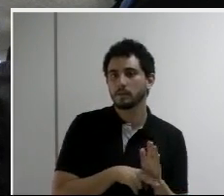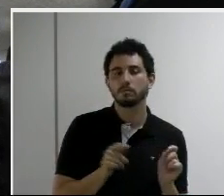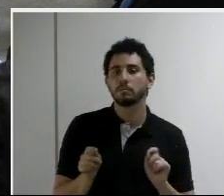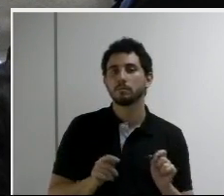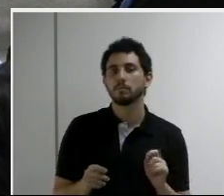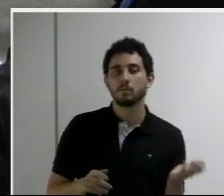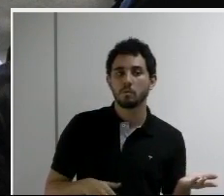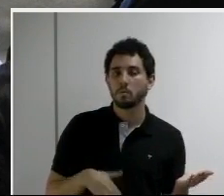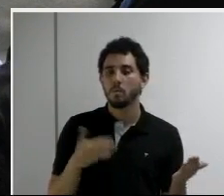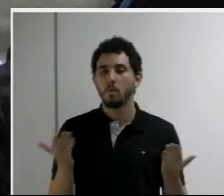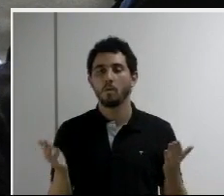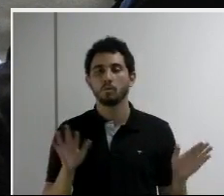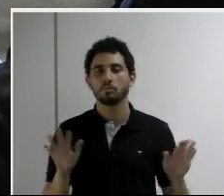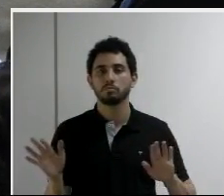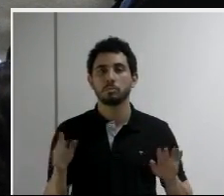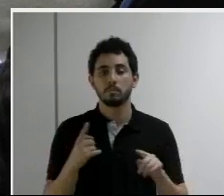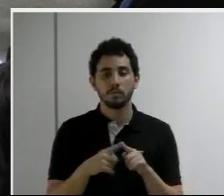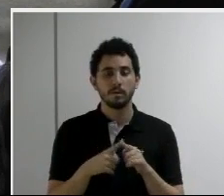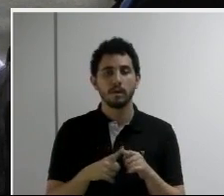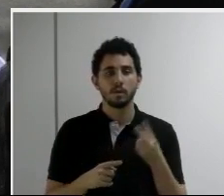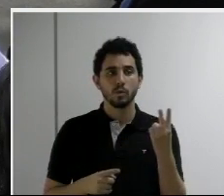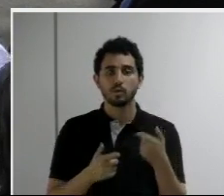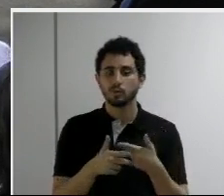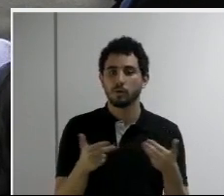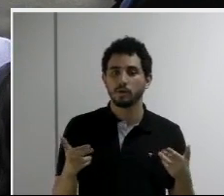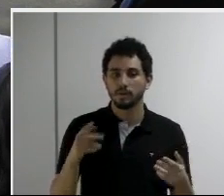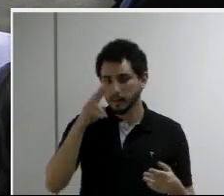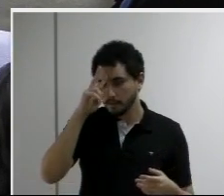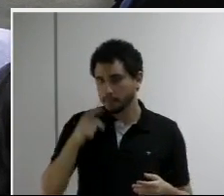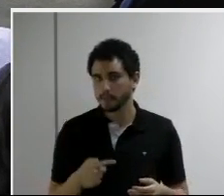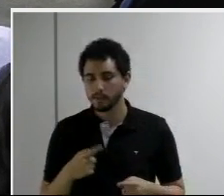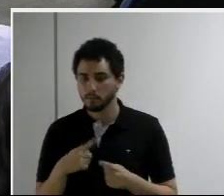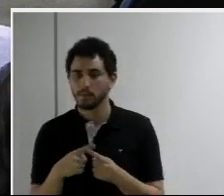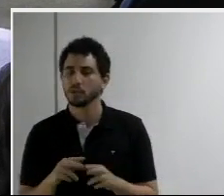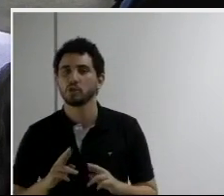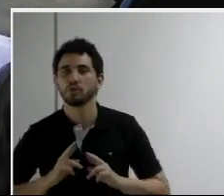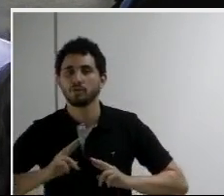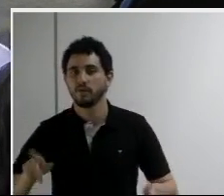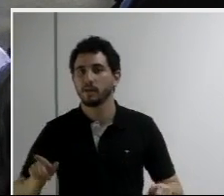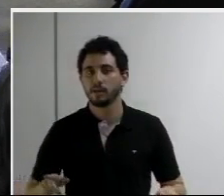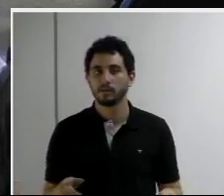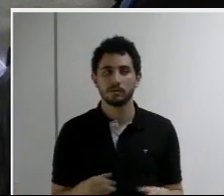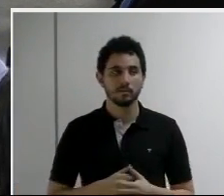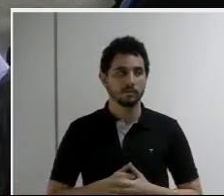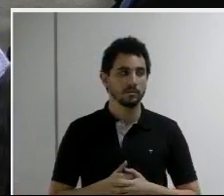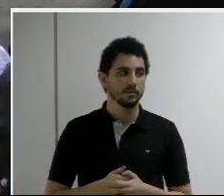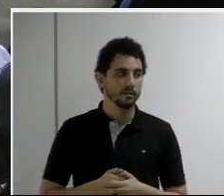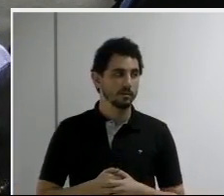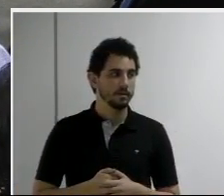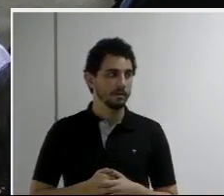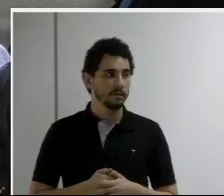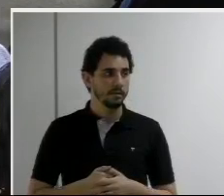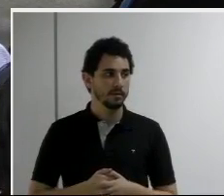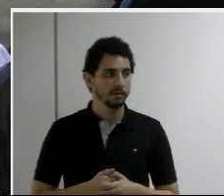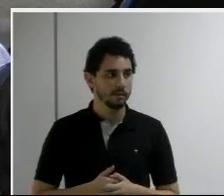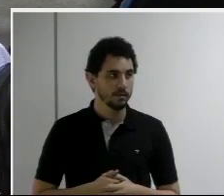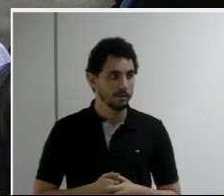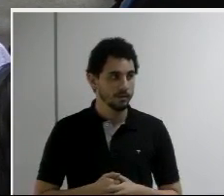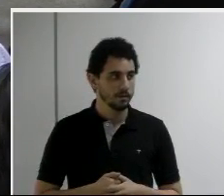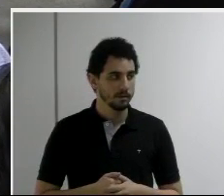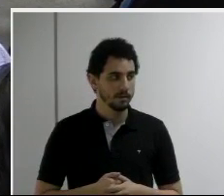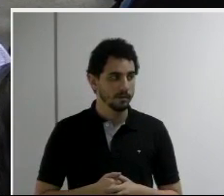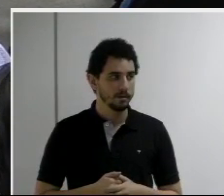uma em relação ao outro? Por que são duas coisas independentes? Por que são tão diferentes? Eu pergunto para o Danilo e para o Cláudio também. Obrigado,